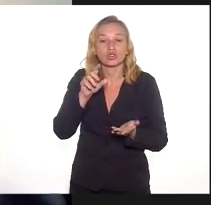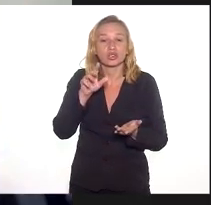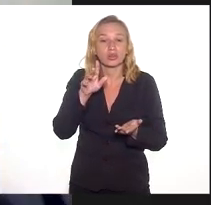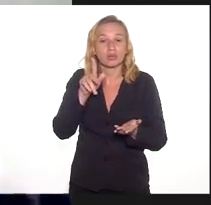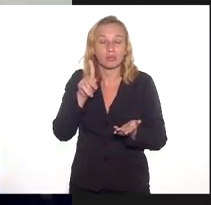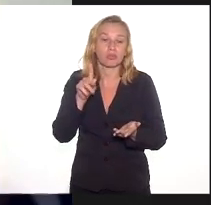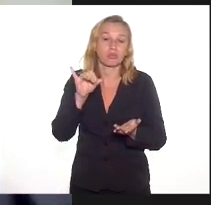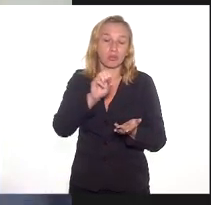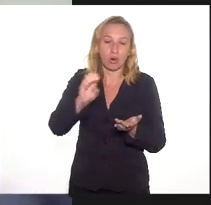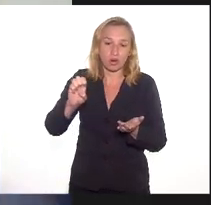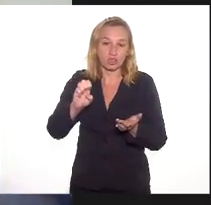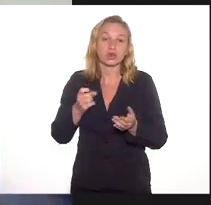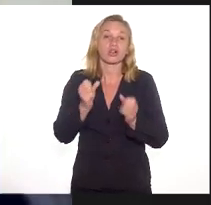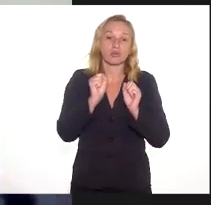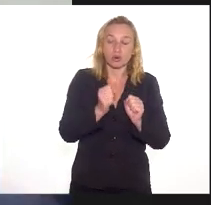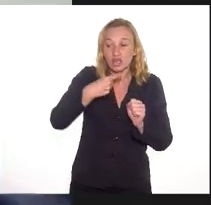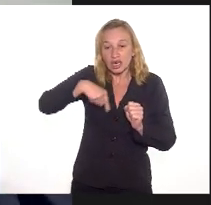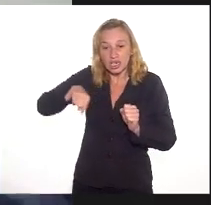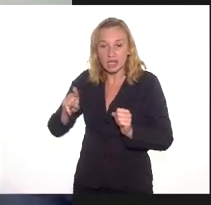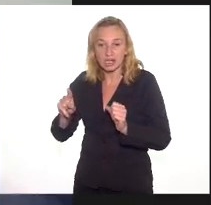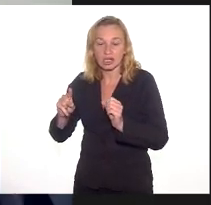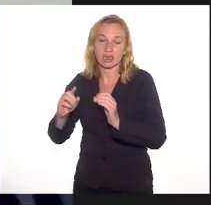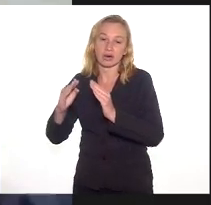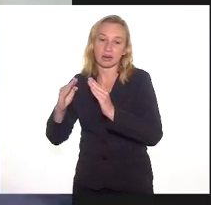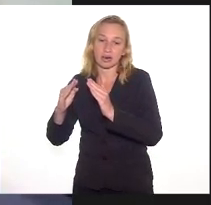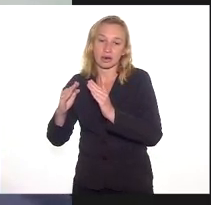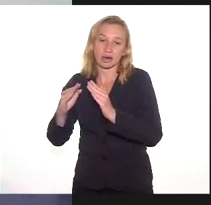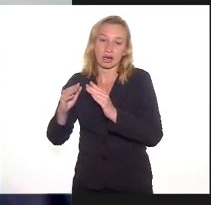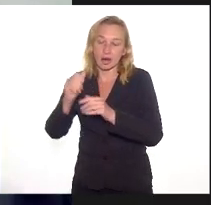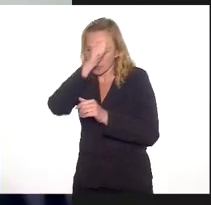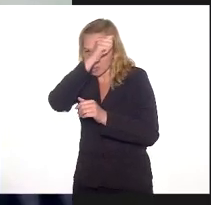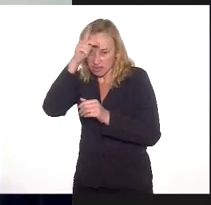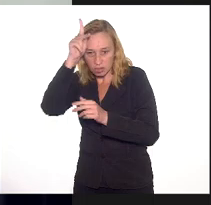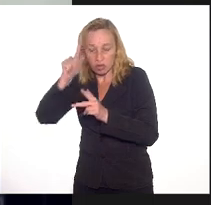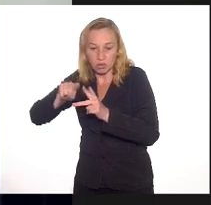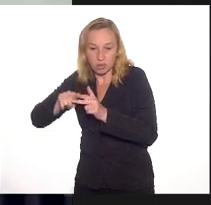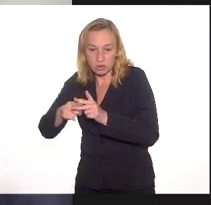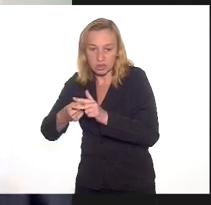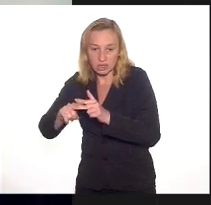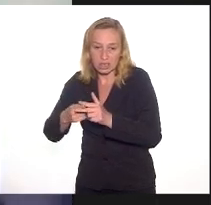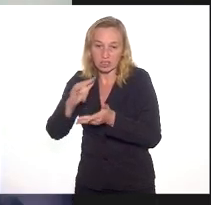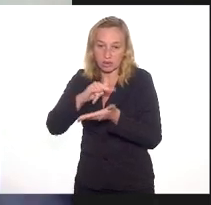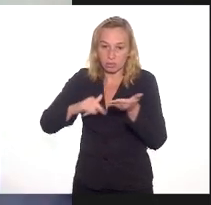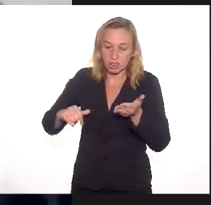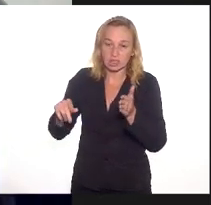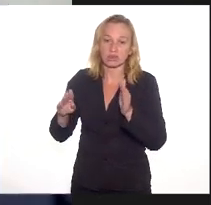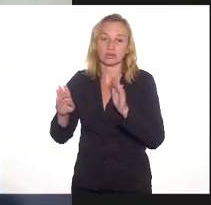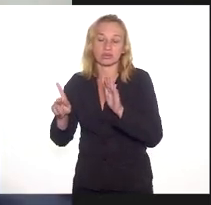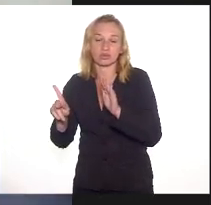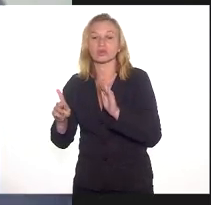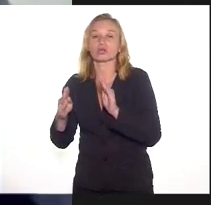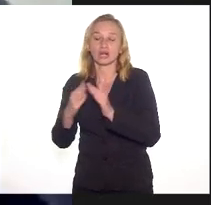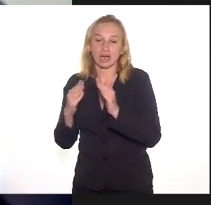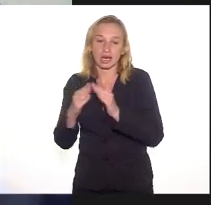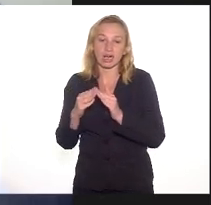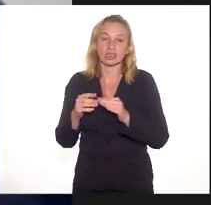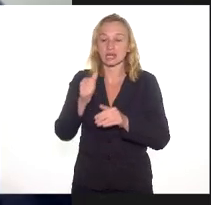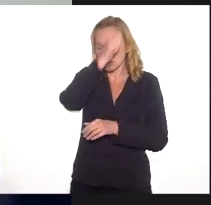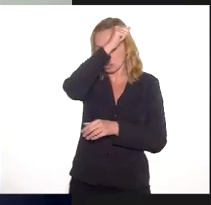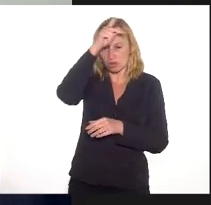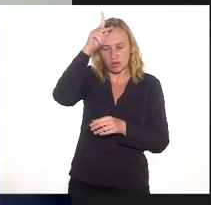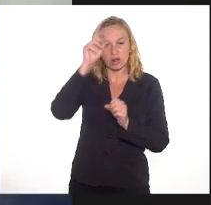até as prefeituras e regulamentar os seus impostos. E as prefeituras, por si, vai